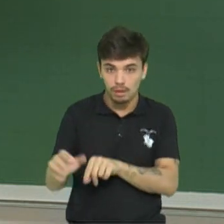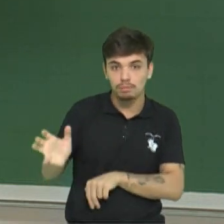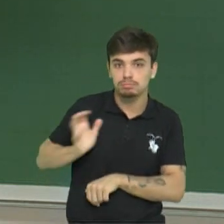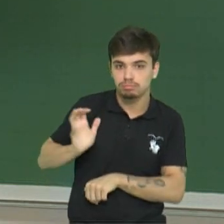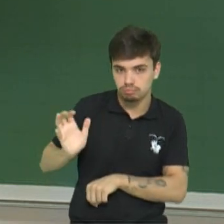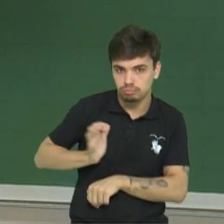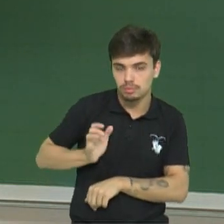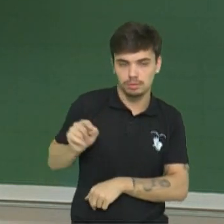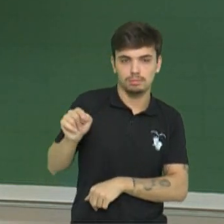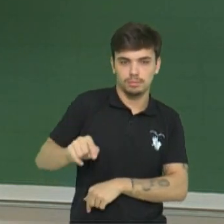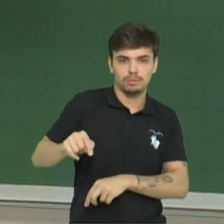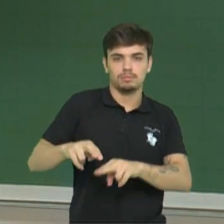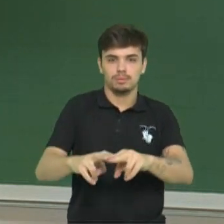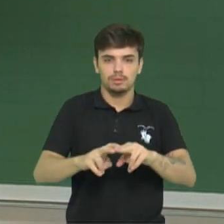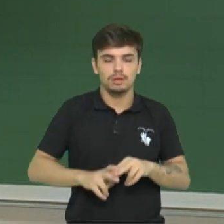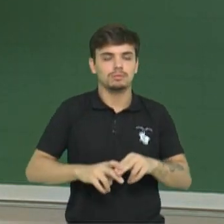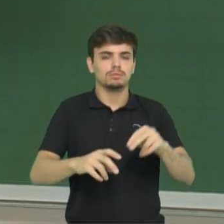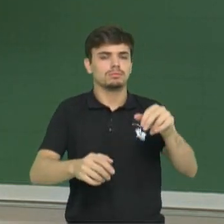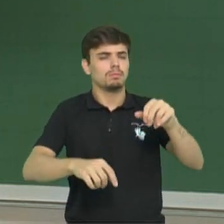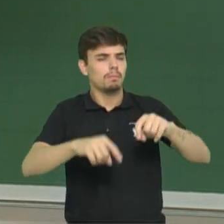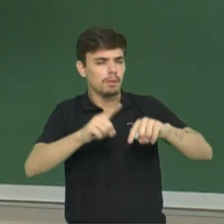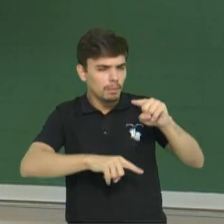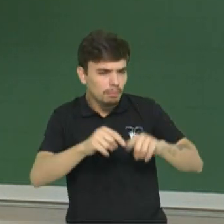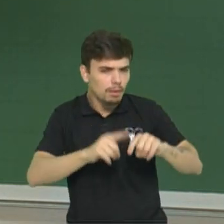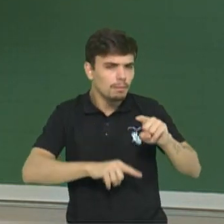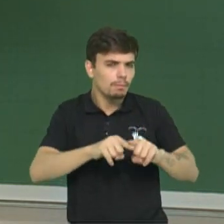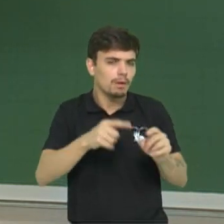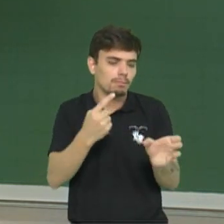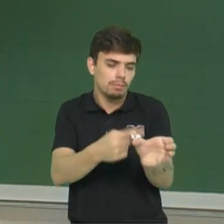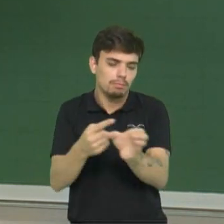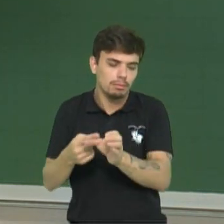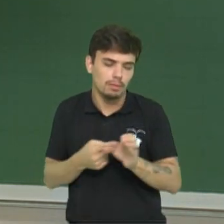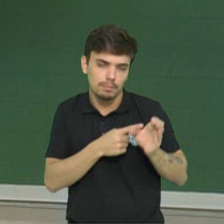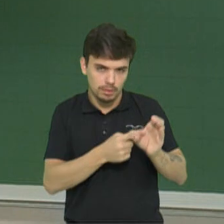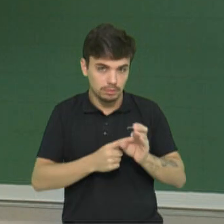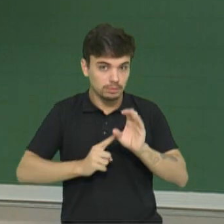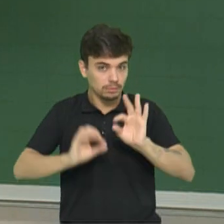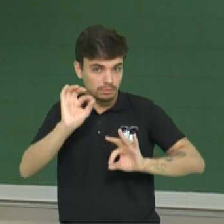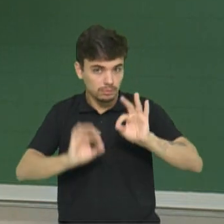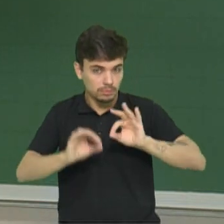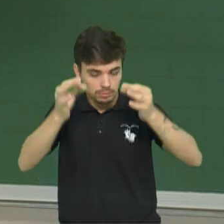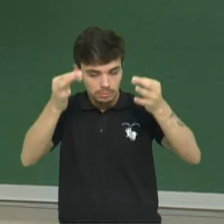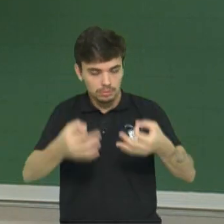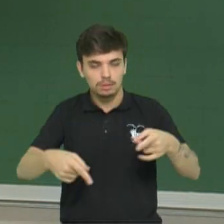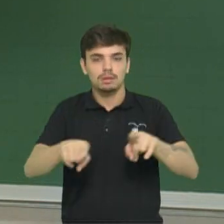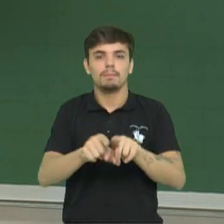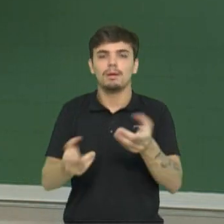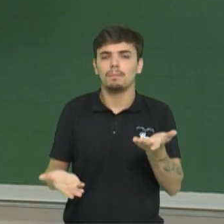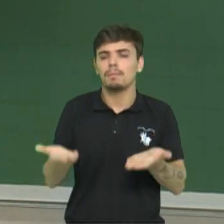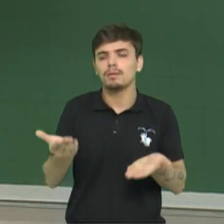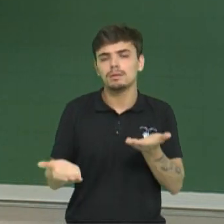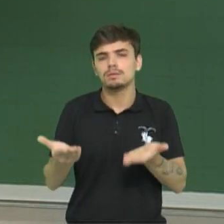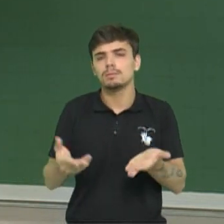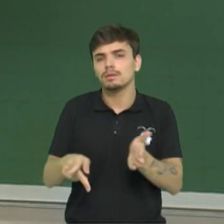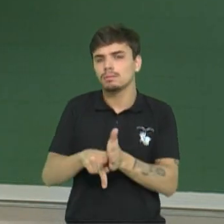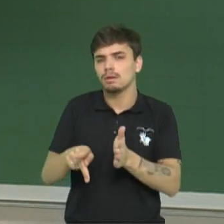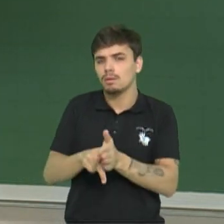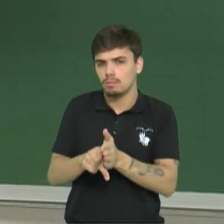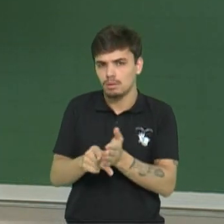produz através da mineração urbana, quando feita de forma adequada. E fizemos o balanceamento das